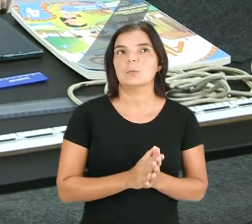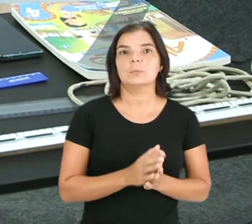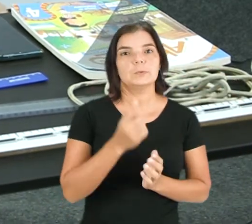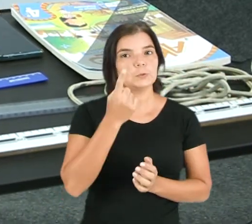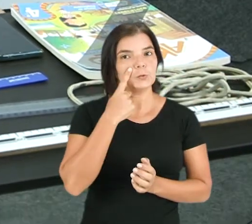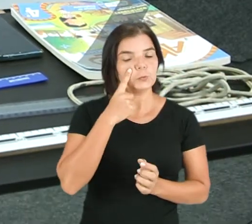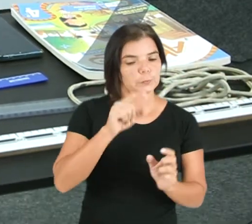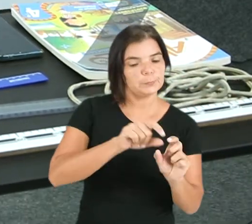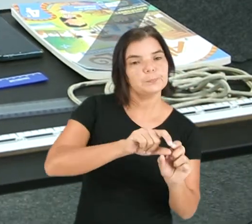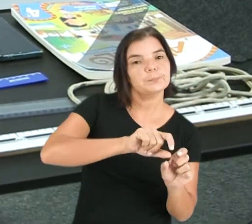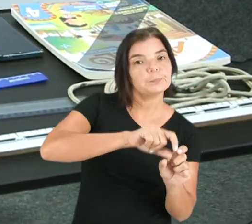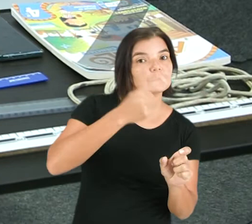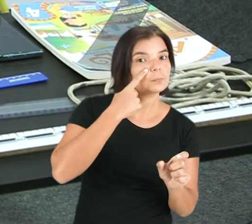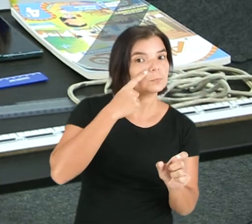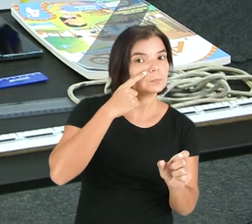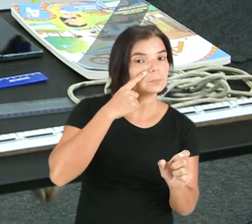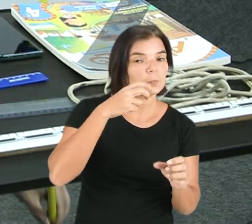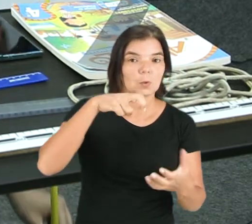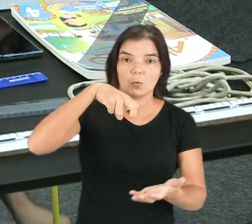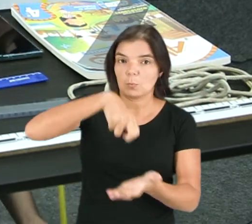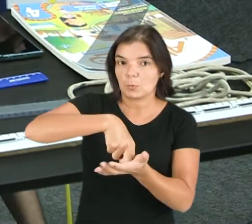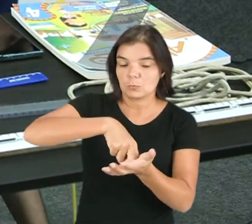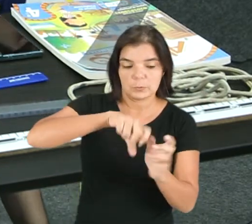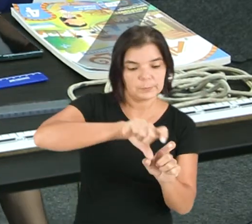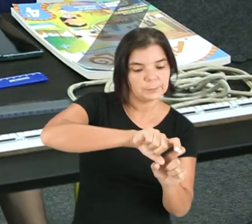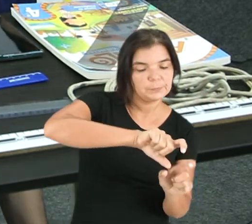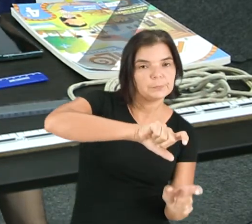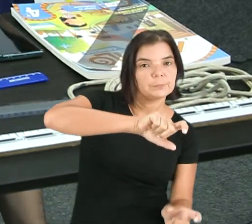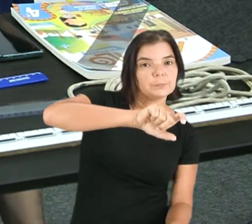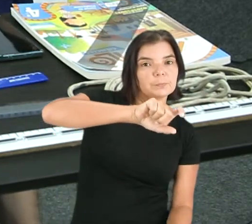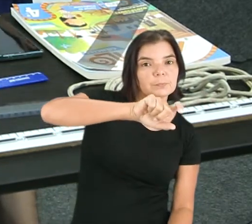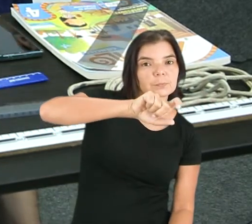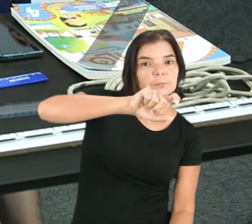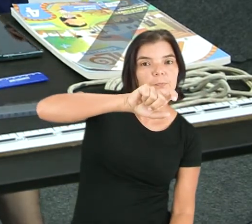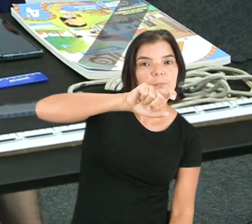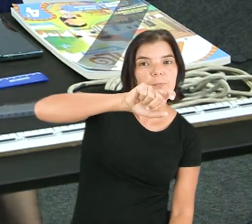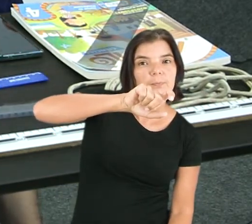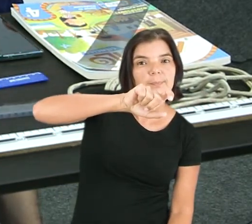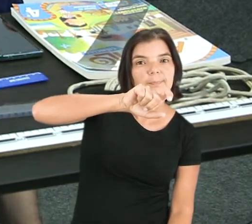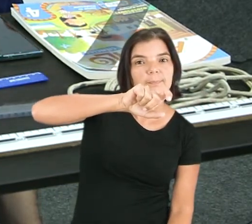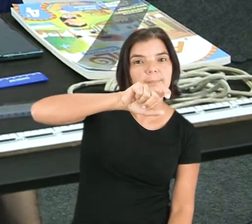ver aqui com vocês. Presta atenção aqui, eu vou ter que me ajoelhar. Ó. Olha aqui a altura.